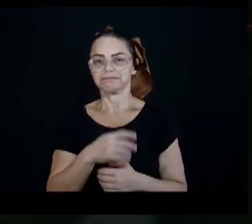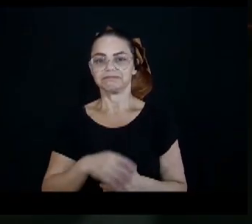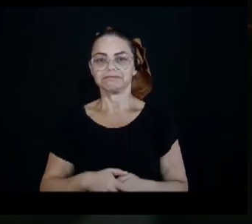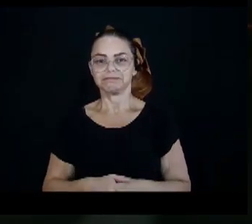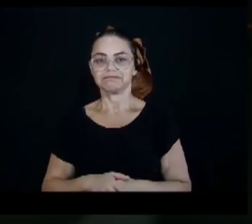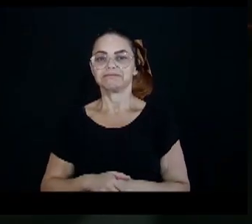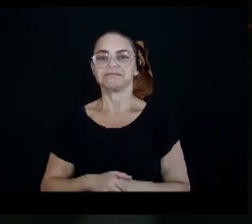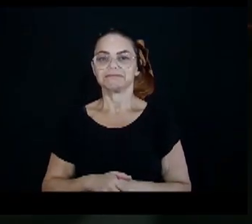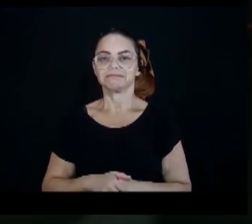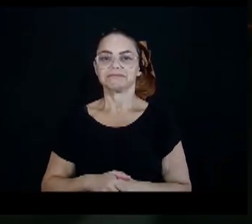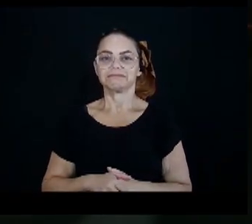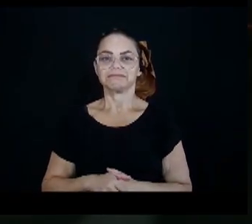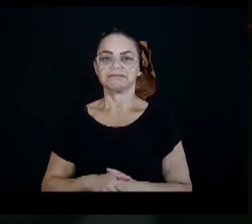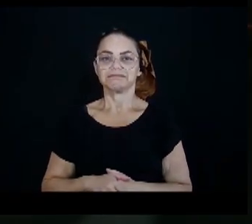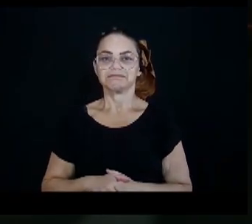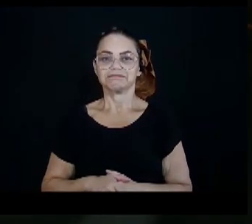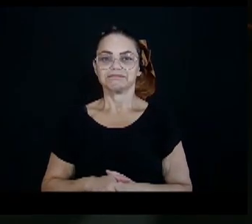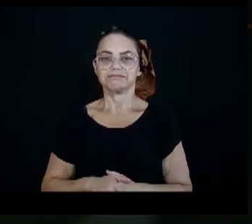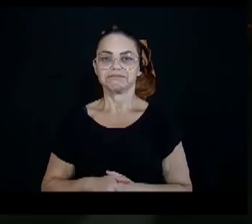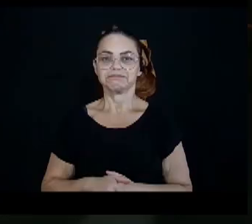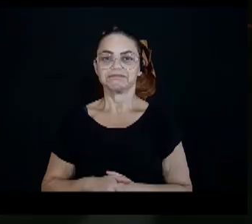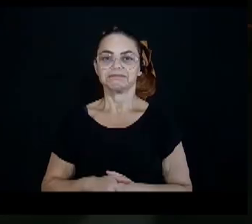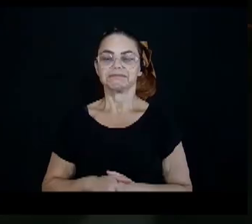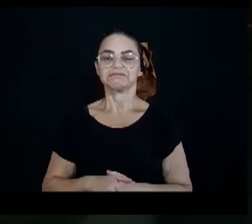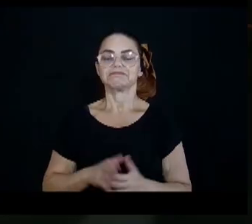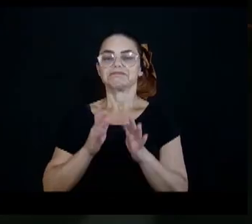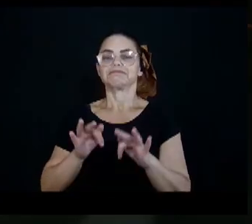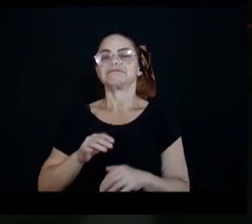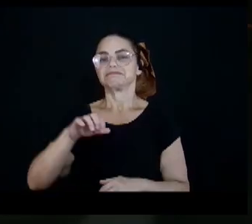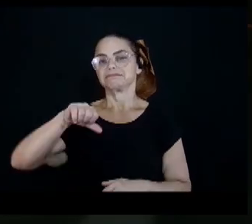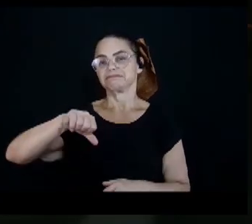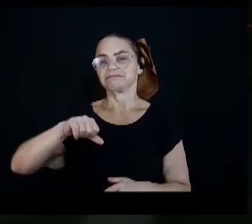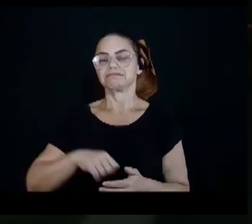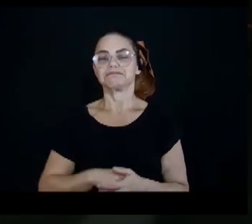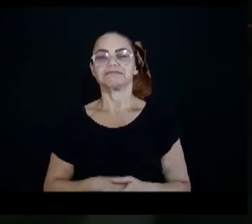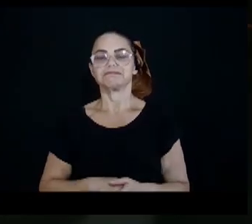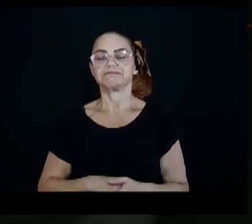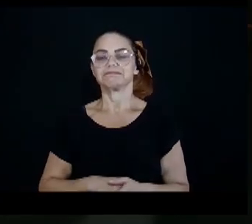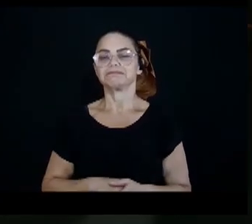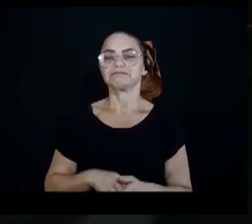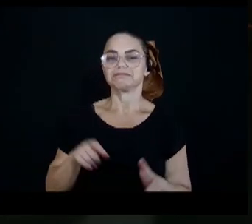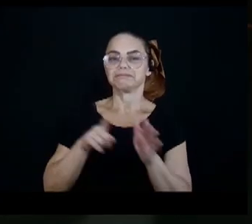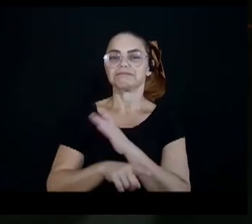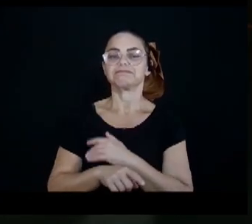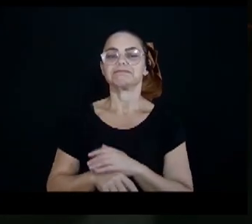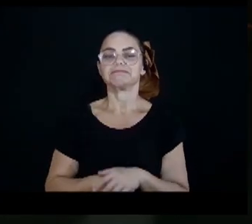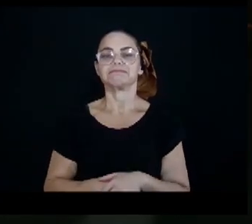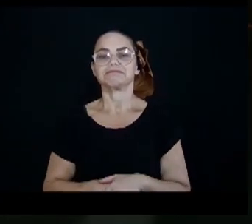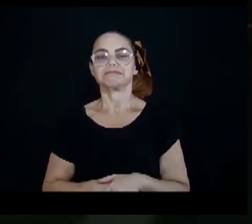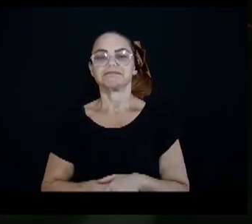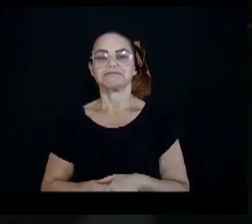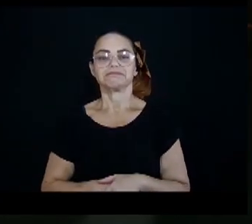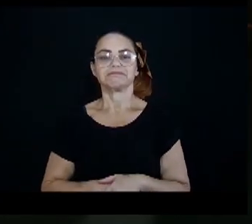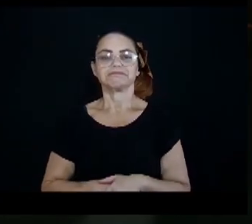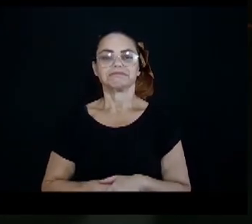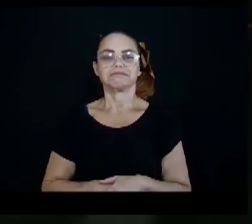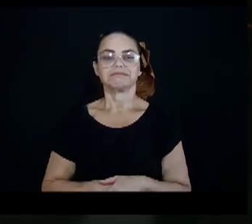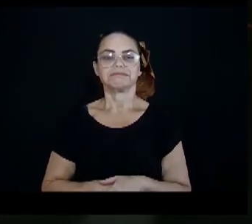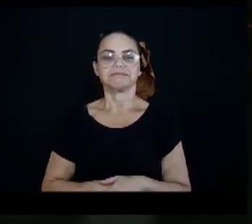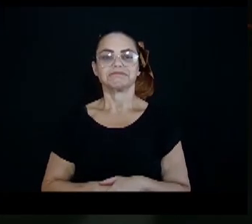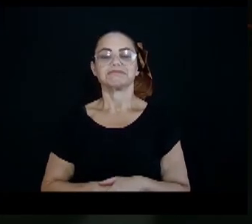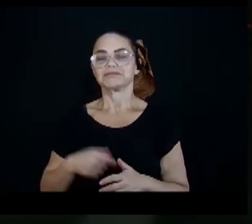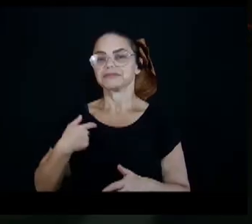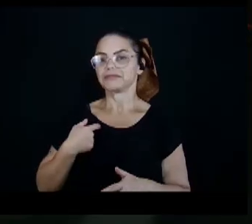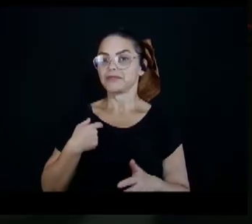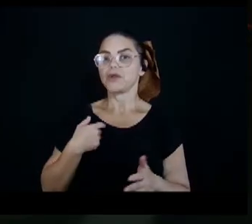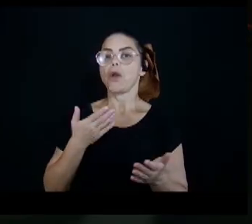gente tem que encerrar 9 em ponto? Tá certo, então. Vamos lá, uma pergunta para cada um. Tem mais perguntas aqui, mas o papo tá tão bom que a gente tá falando, tá